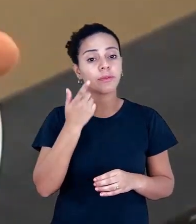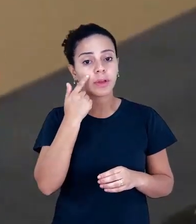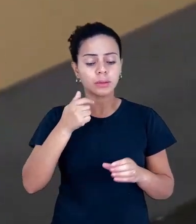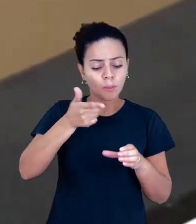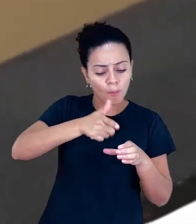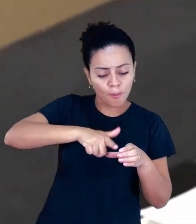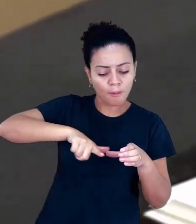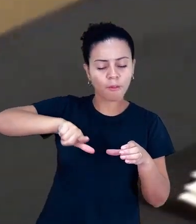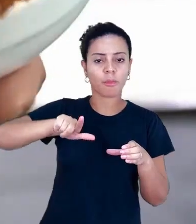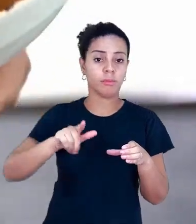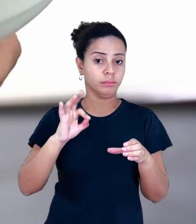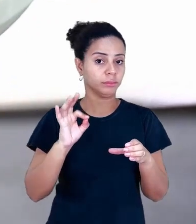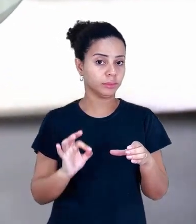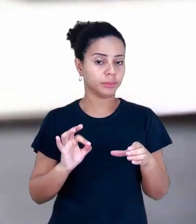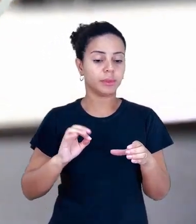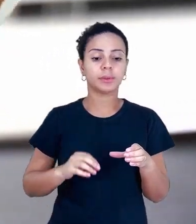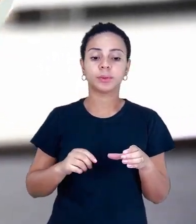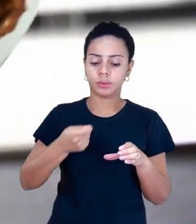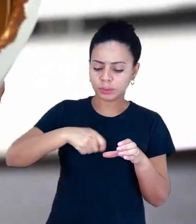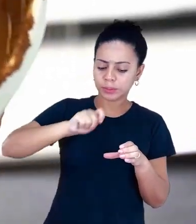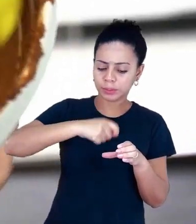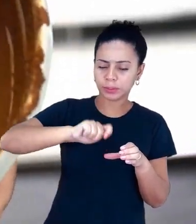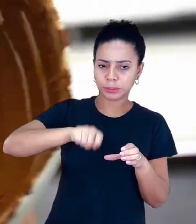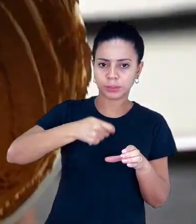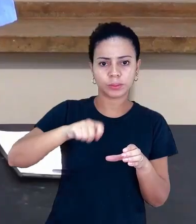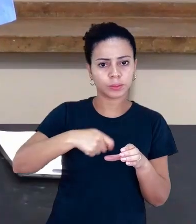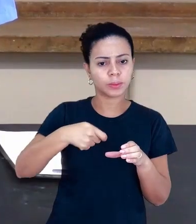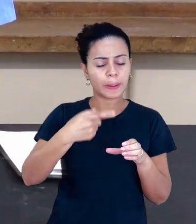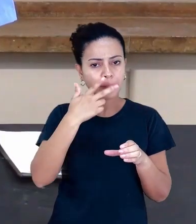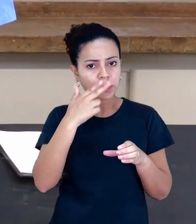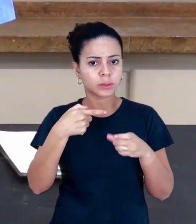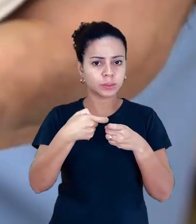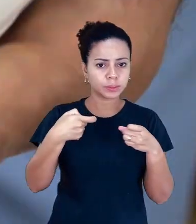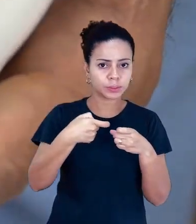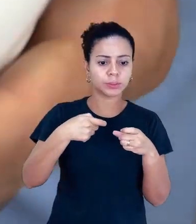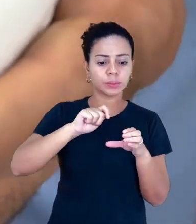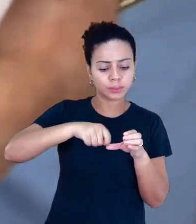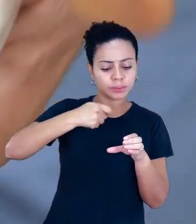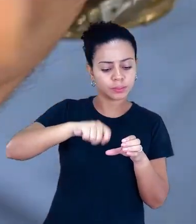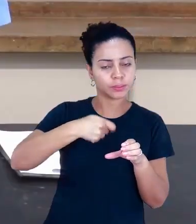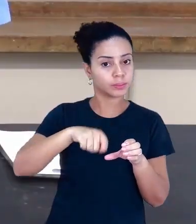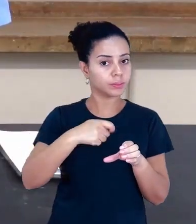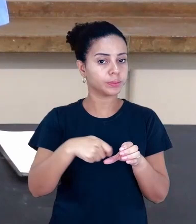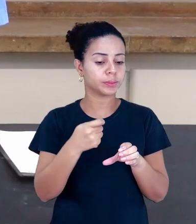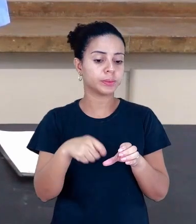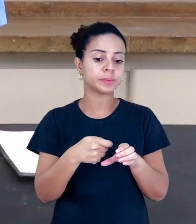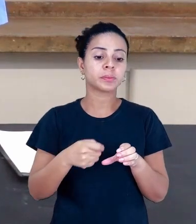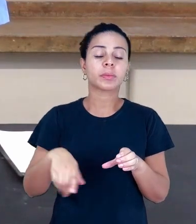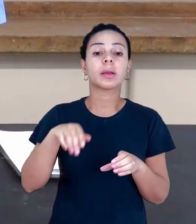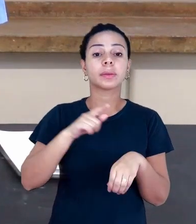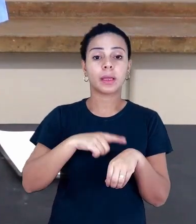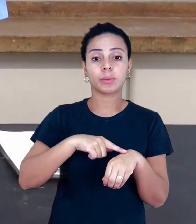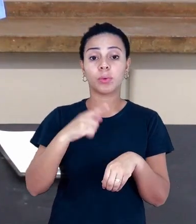espátula, de forma a obter uma pasta homogênea de consistência plástica. O tempo de homogeneização deve